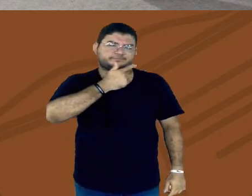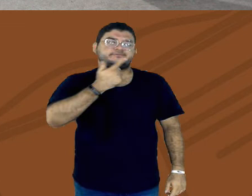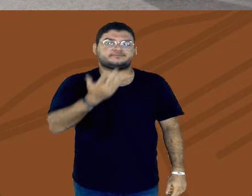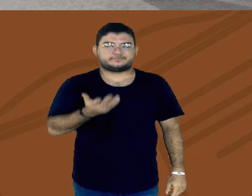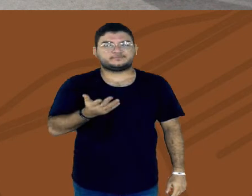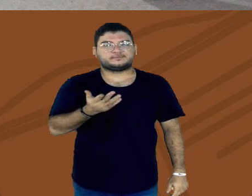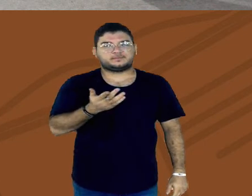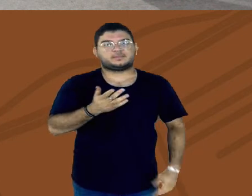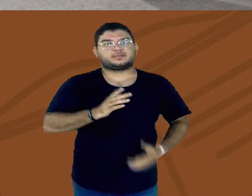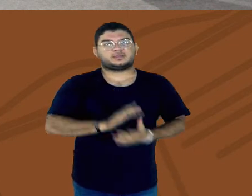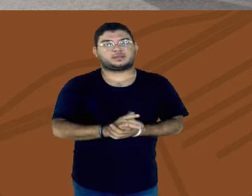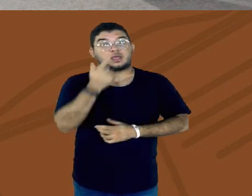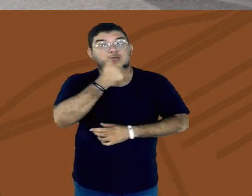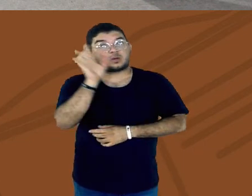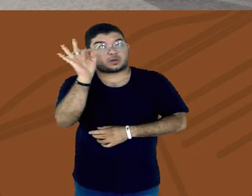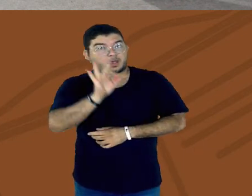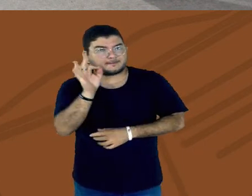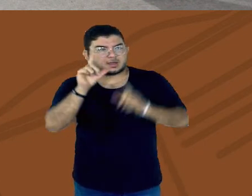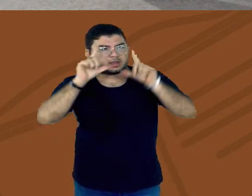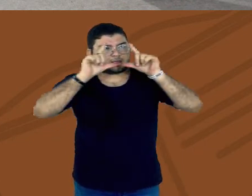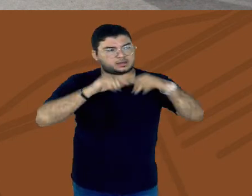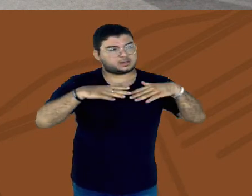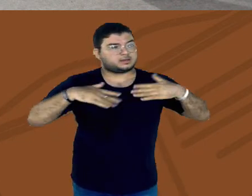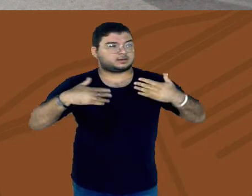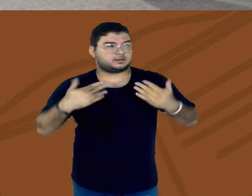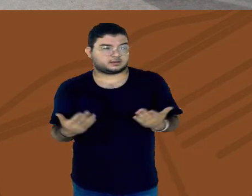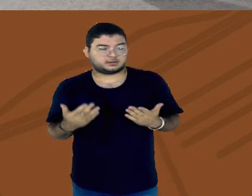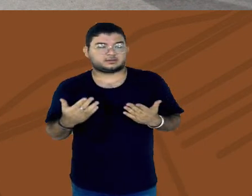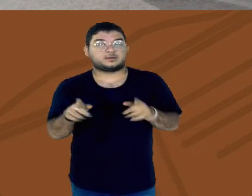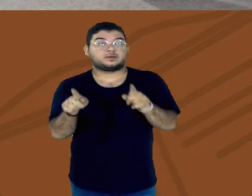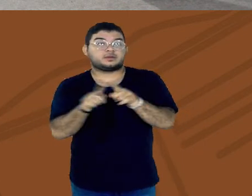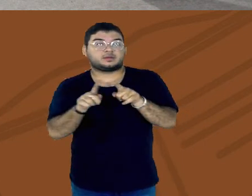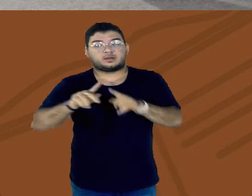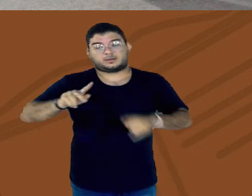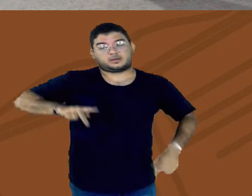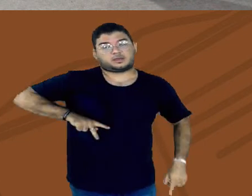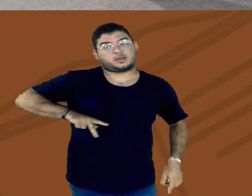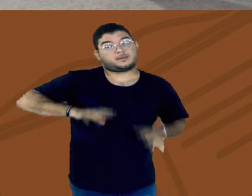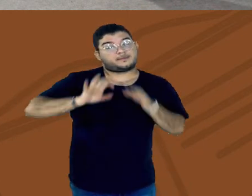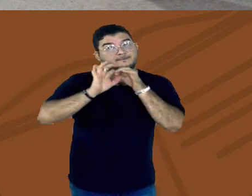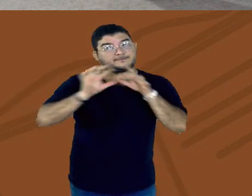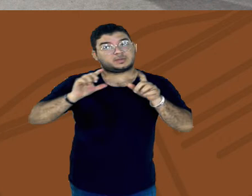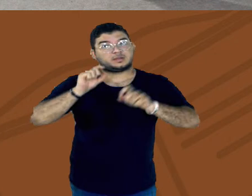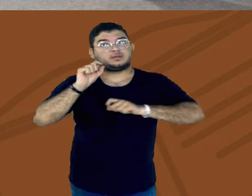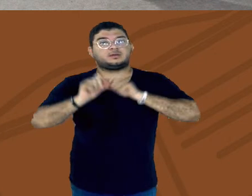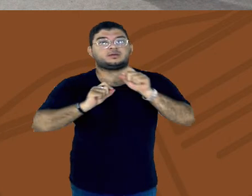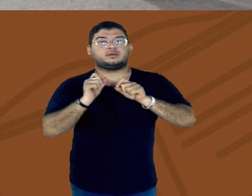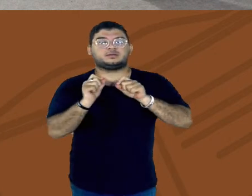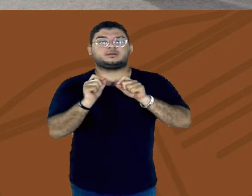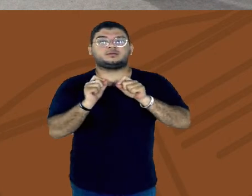de açúcar no sangue, a glicose. Mas também o pâncreas libera aí,